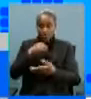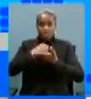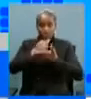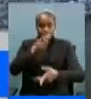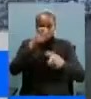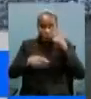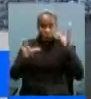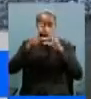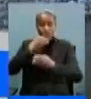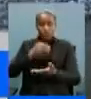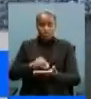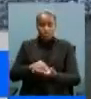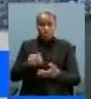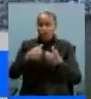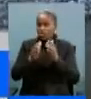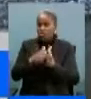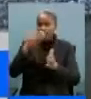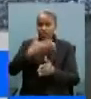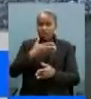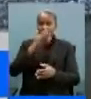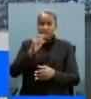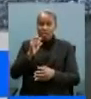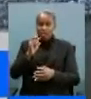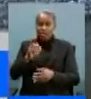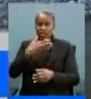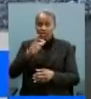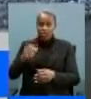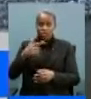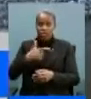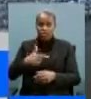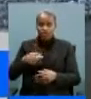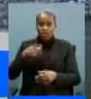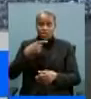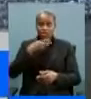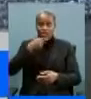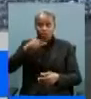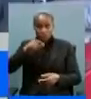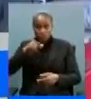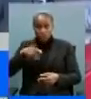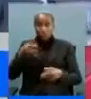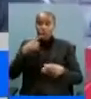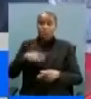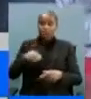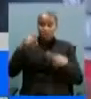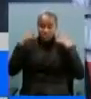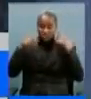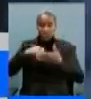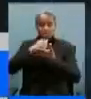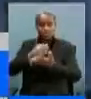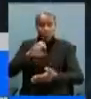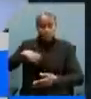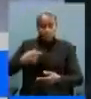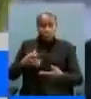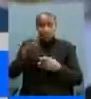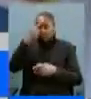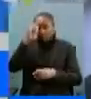vulneráveis. Só num total de 1.318 toneladas de arroz, que mais uma vez China oferece Cabo Verde, com o intuito a reforçar